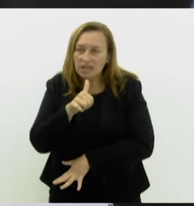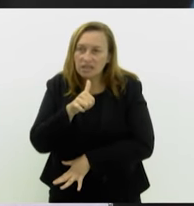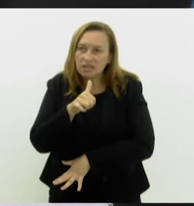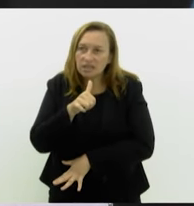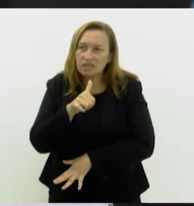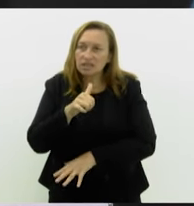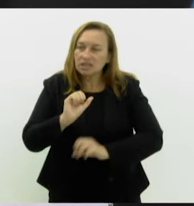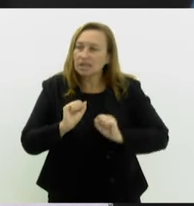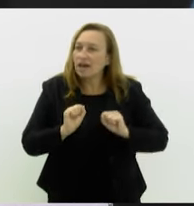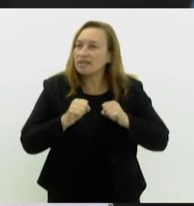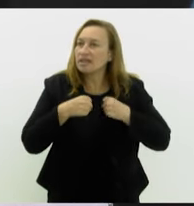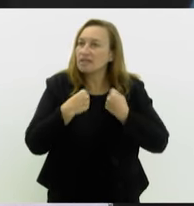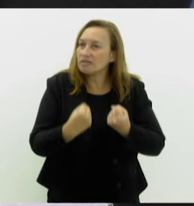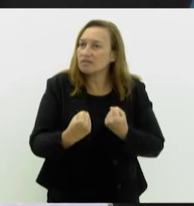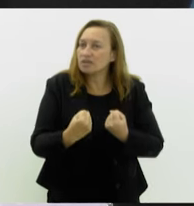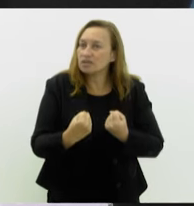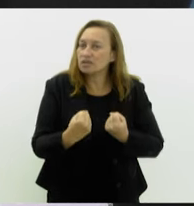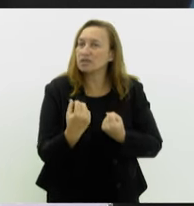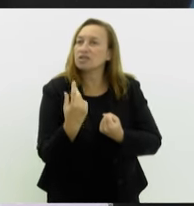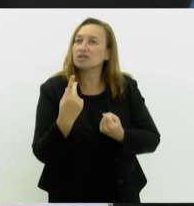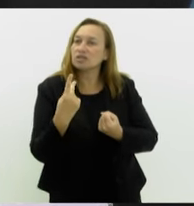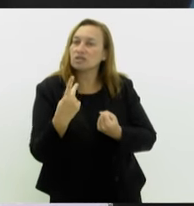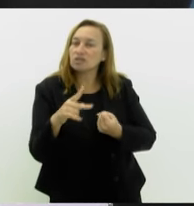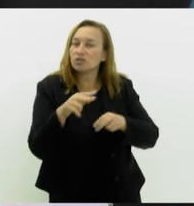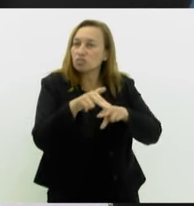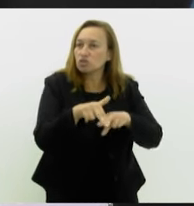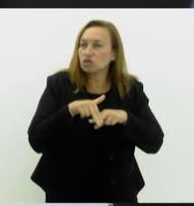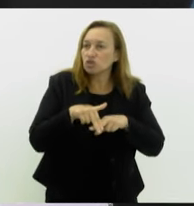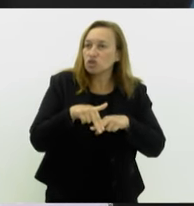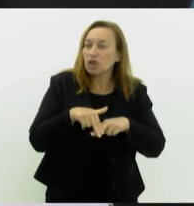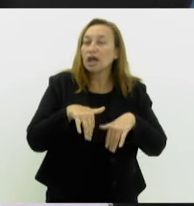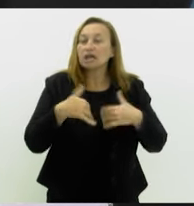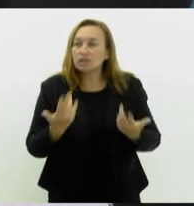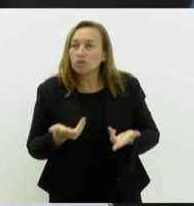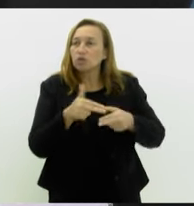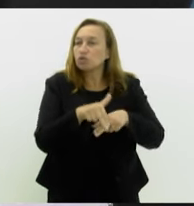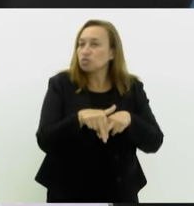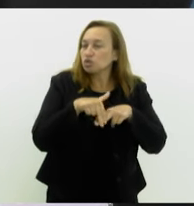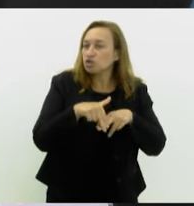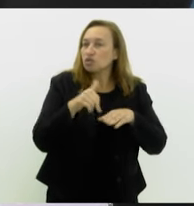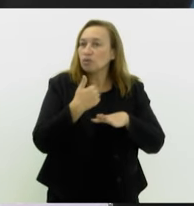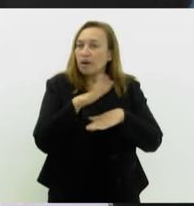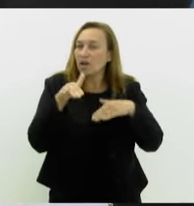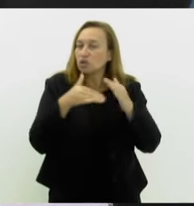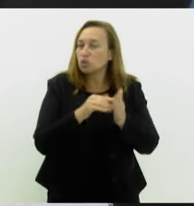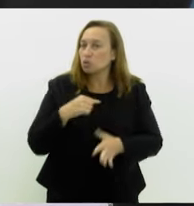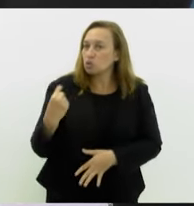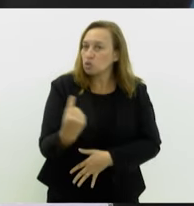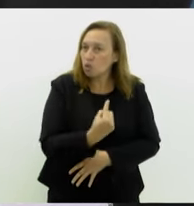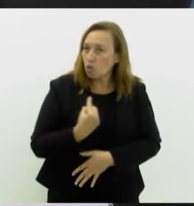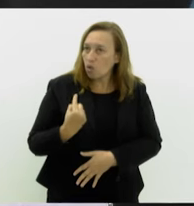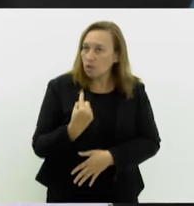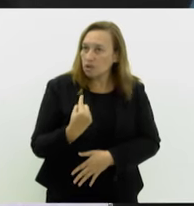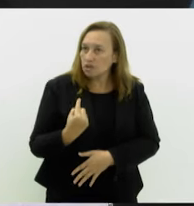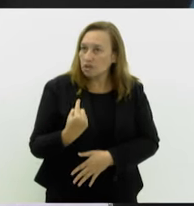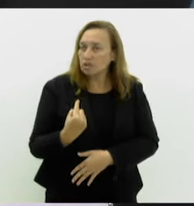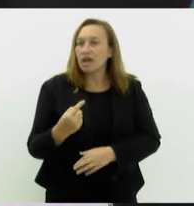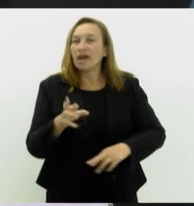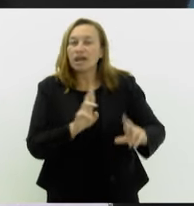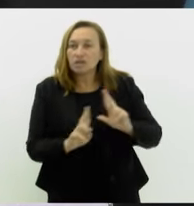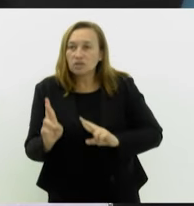na defesa de suas causas então que as causas relevantes para todas nós que dizem respeito à